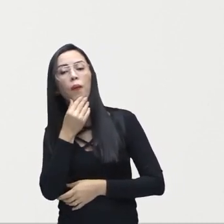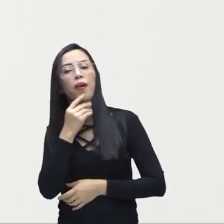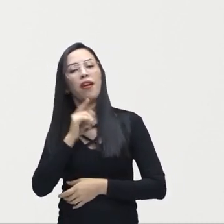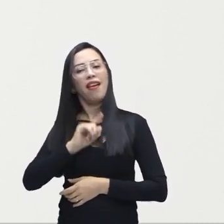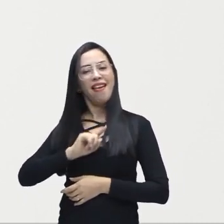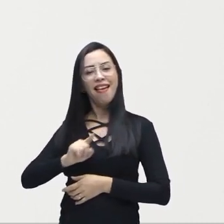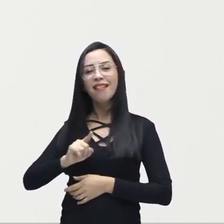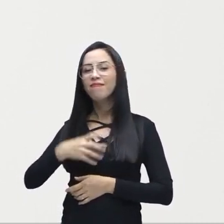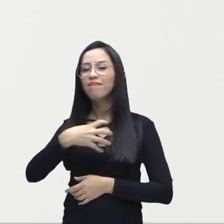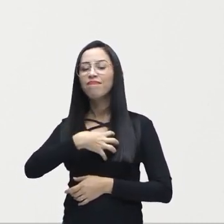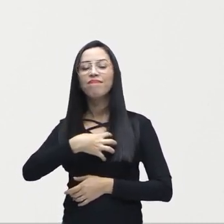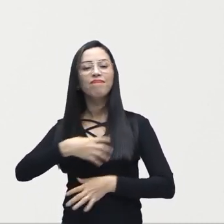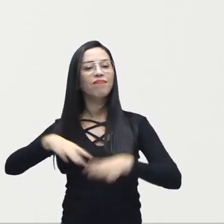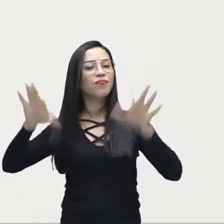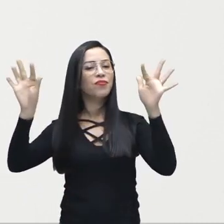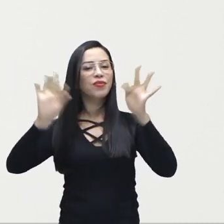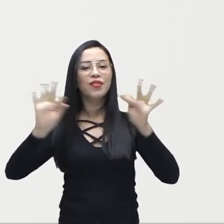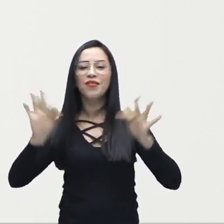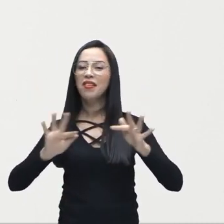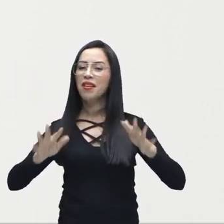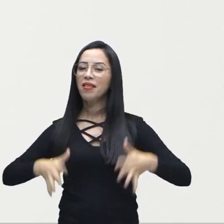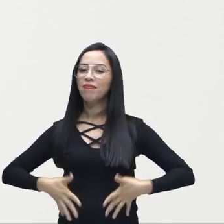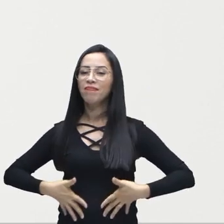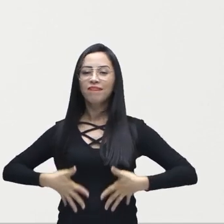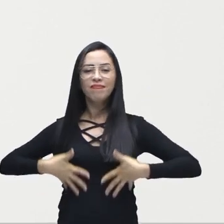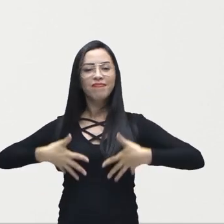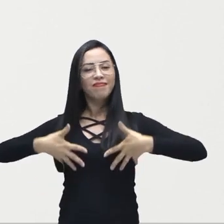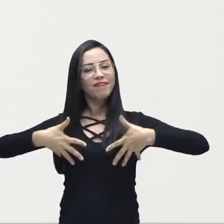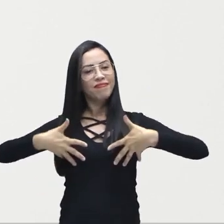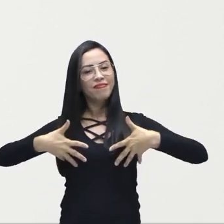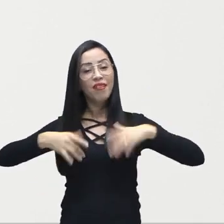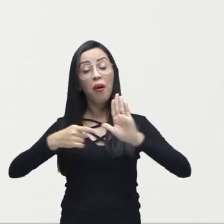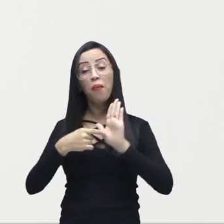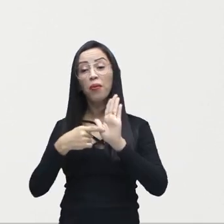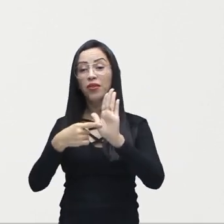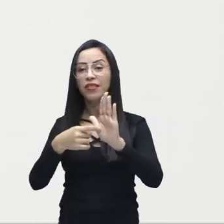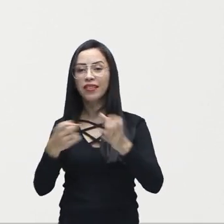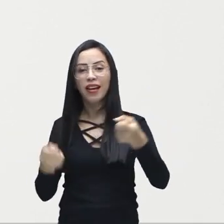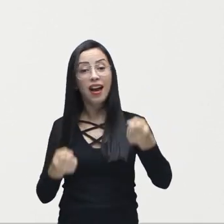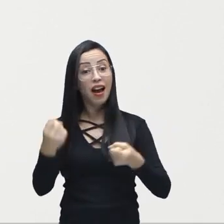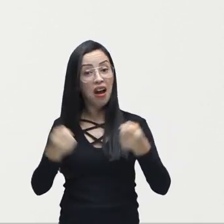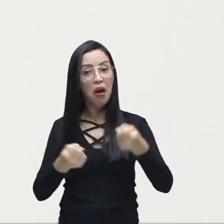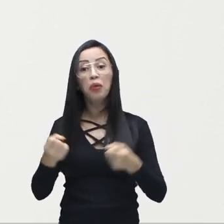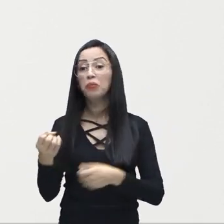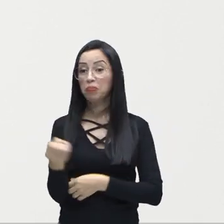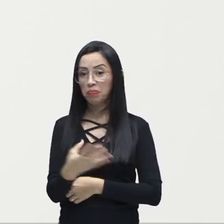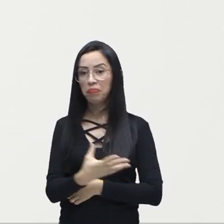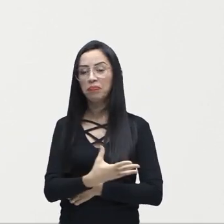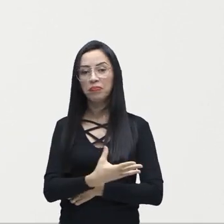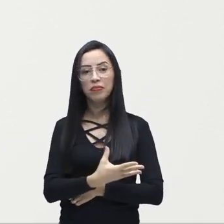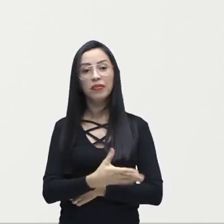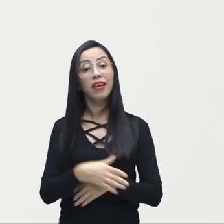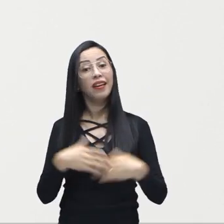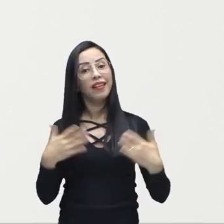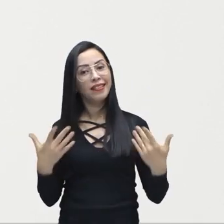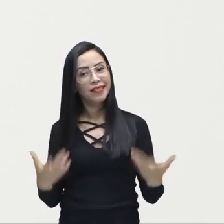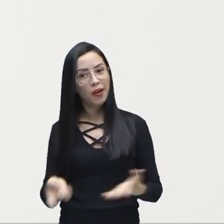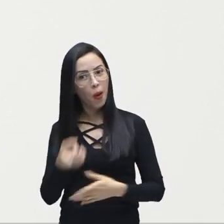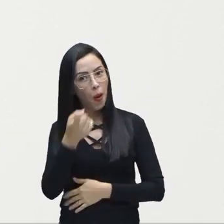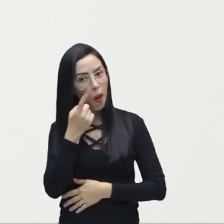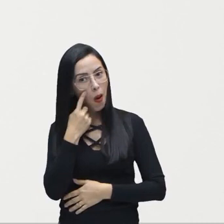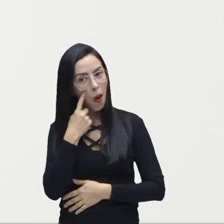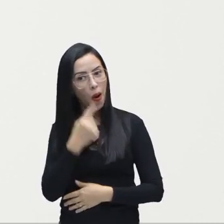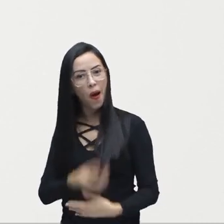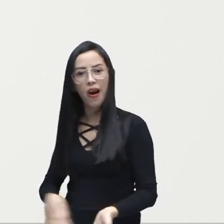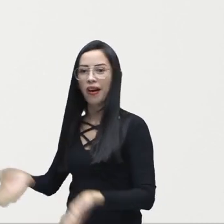estava muito feliz e entusiasmado, mostrando seu carro novo. Vamos ver ele todo marcadinho?